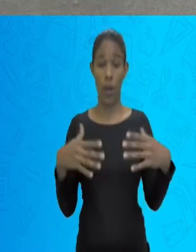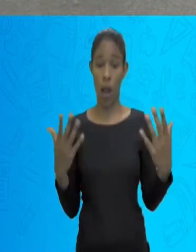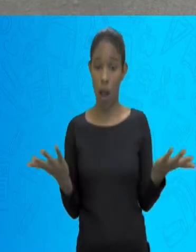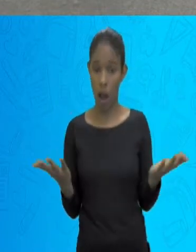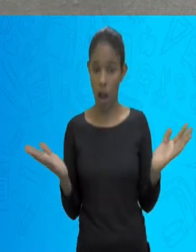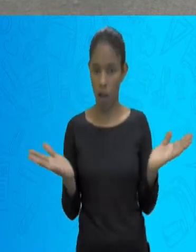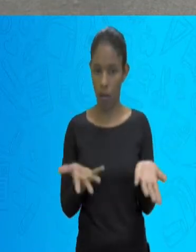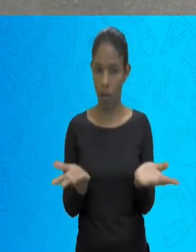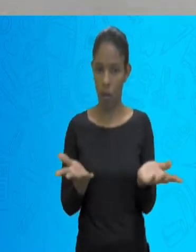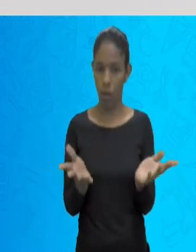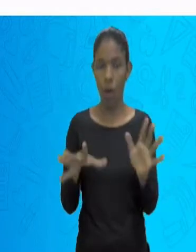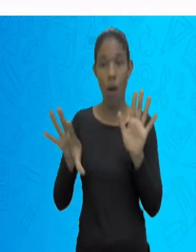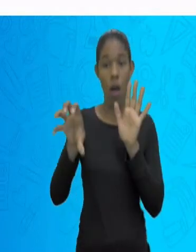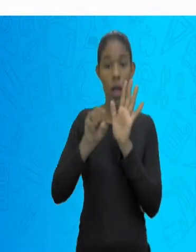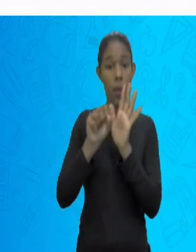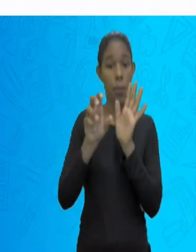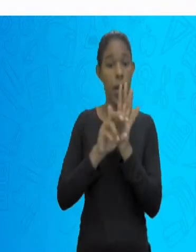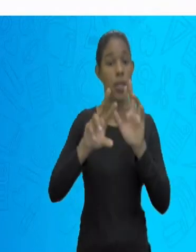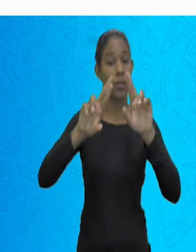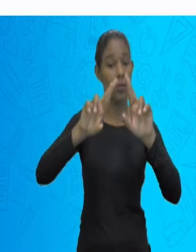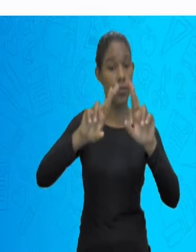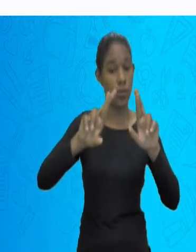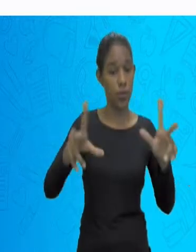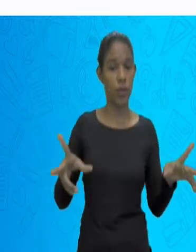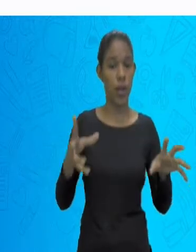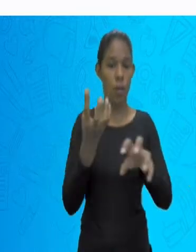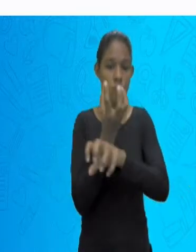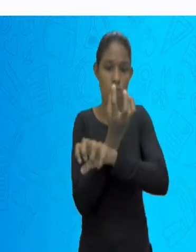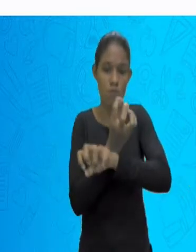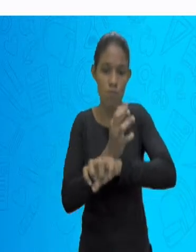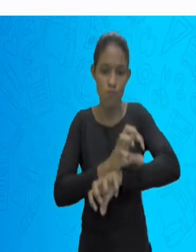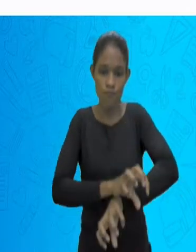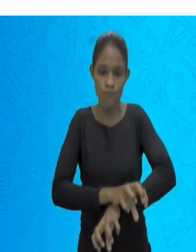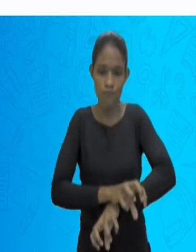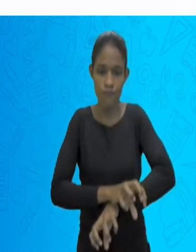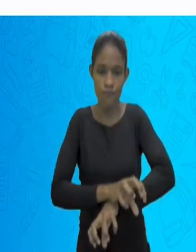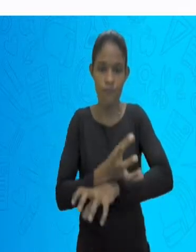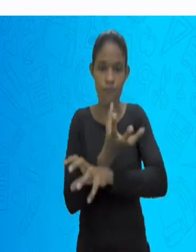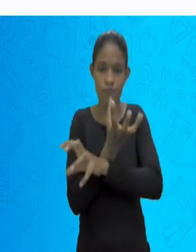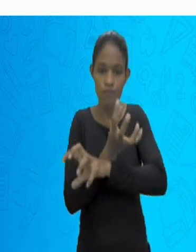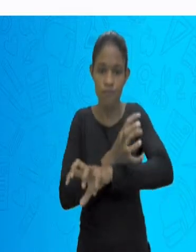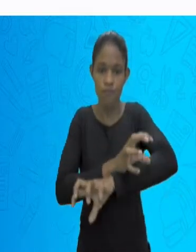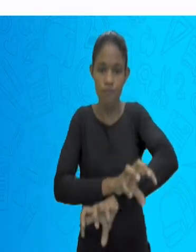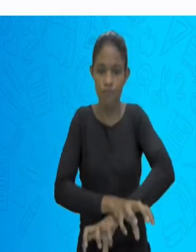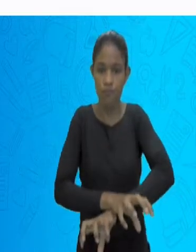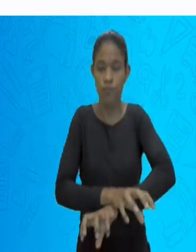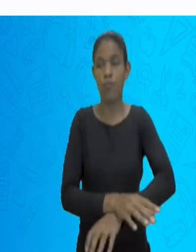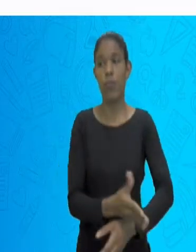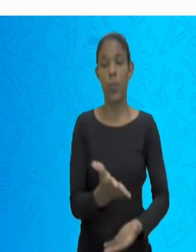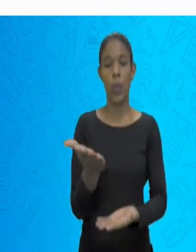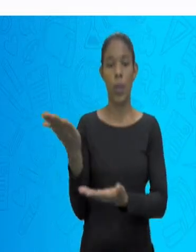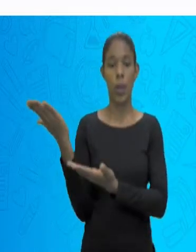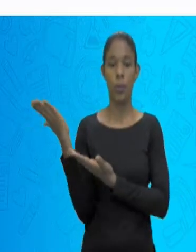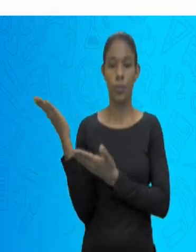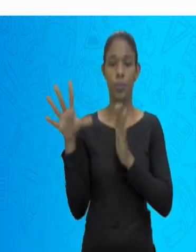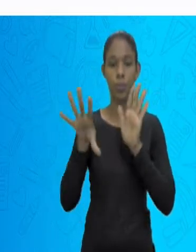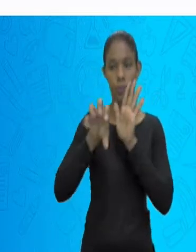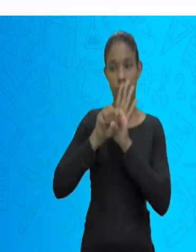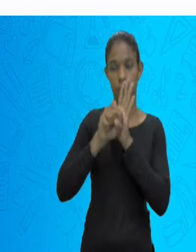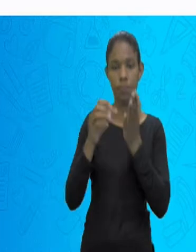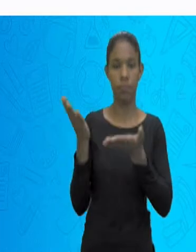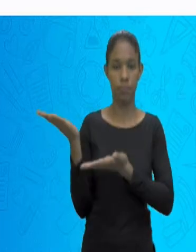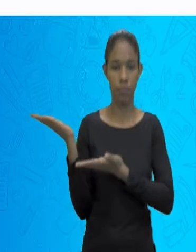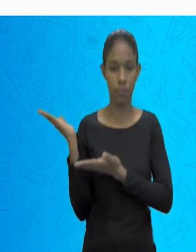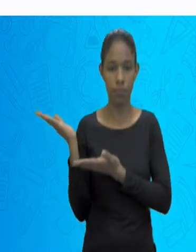contrário, um deserto. Olha só o deserto, ele tem algumas características. Ele tem bancos de areia. O que